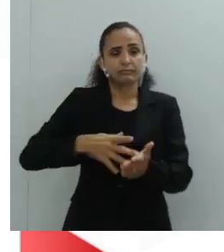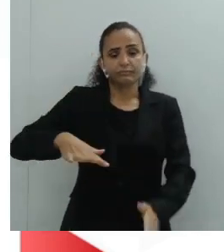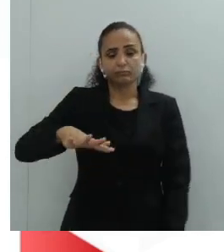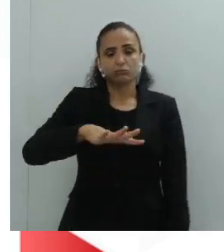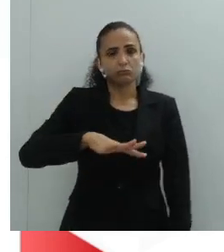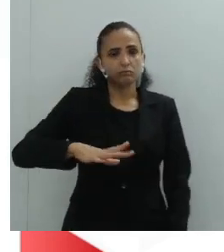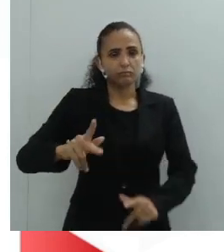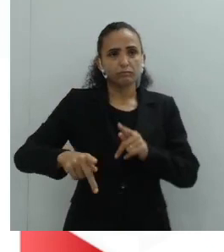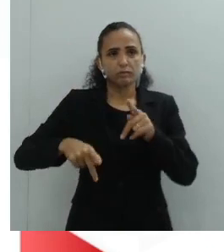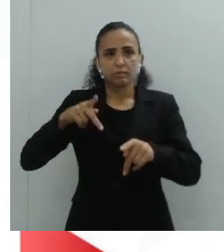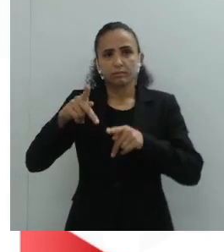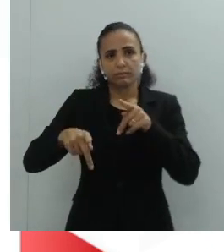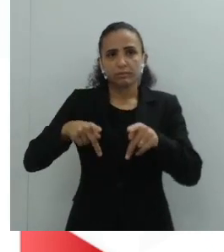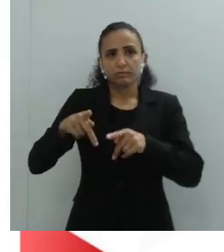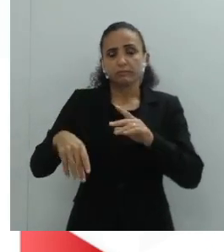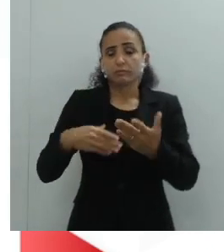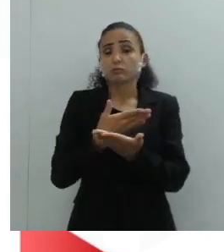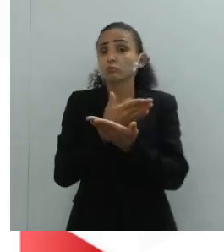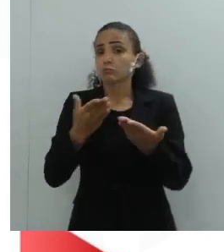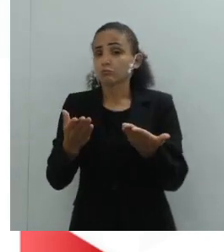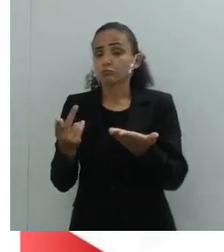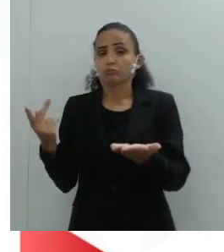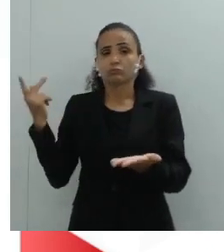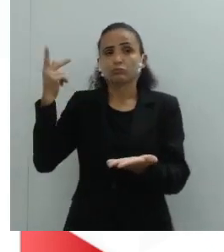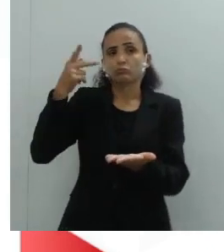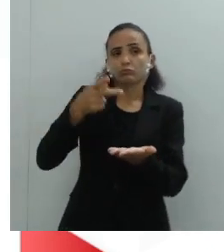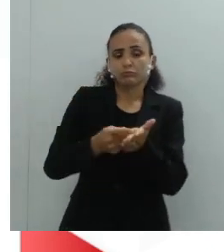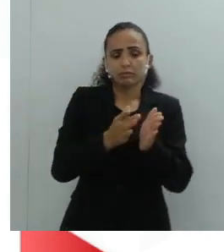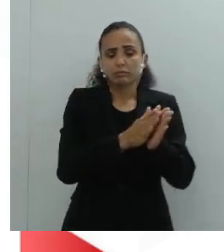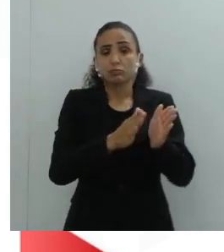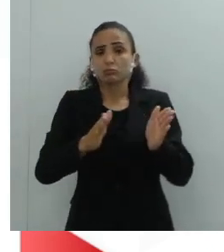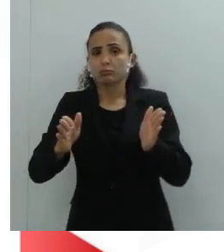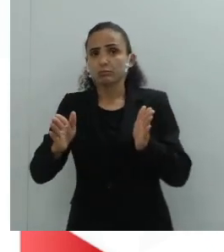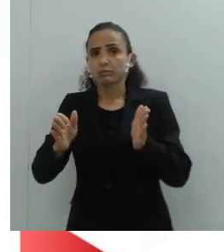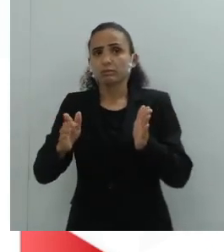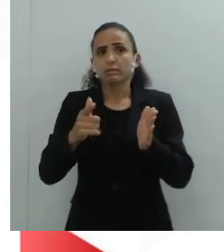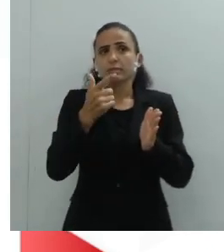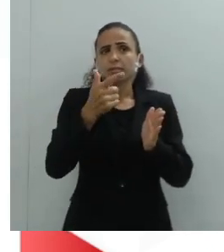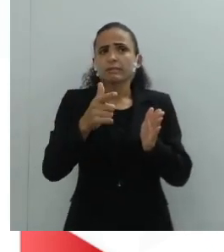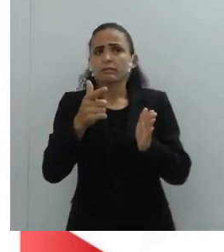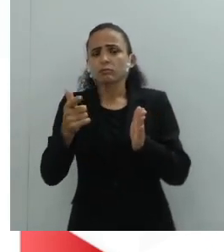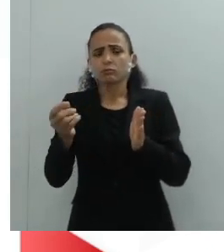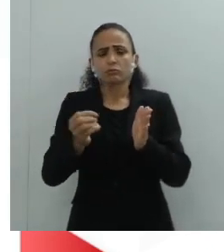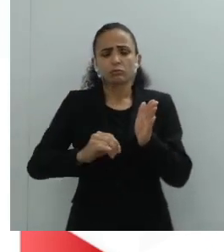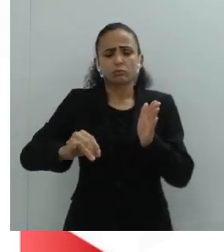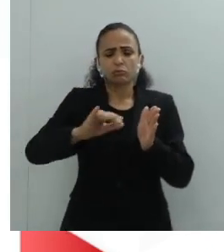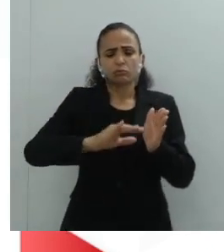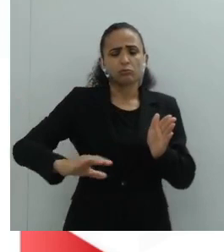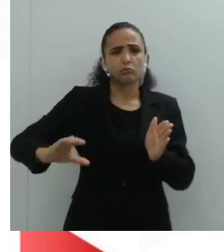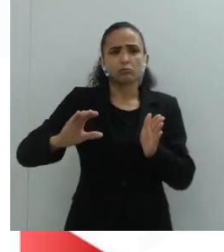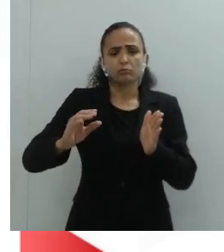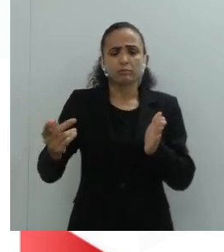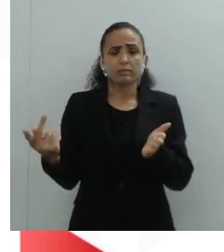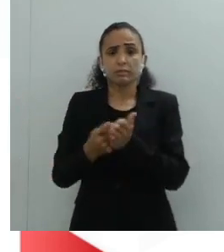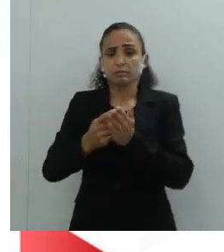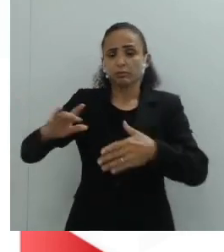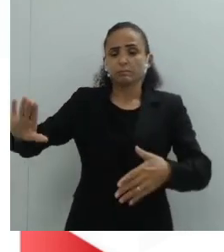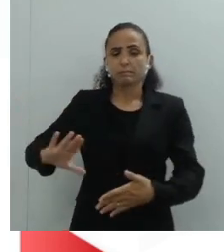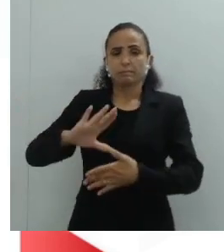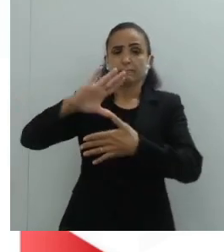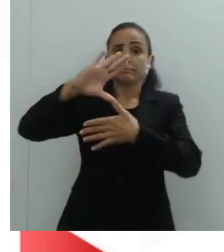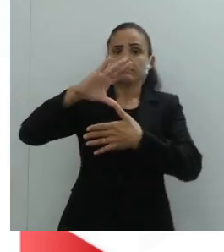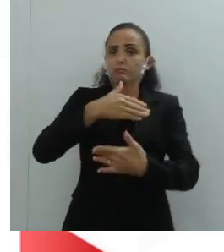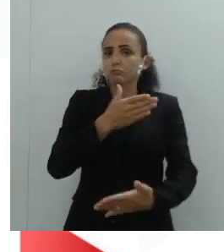povos pré-colombianos são denominados devido à ausência do descobrimento de Colombo na América,